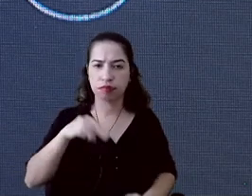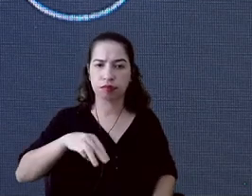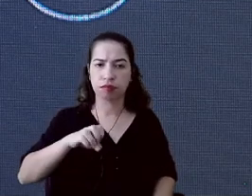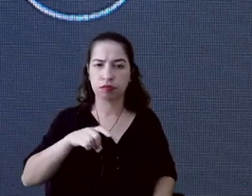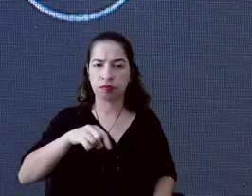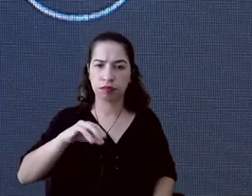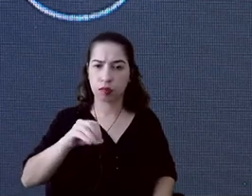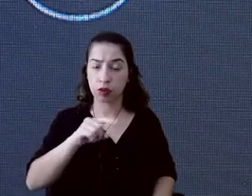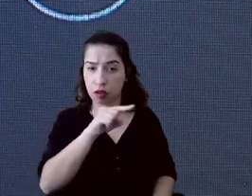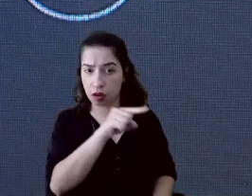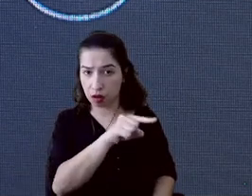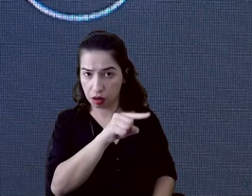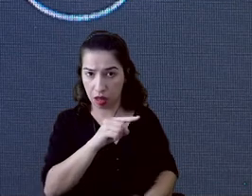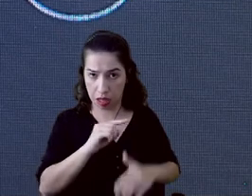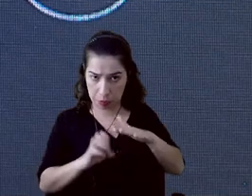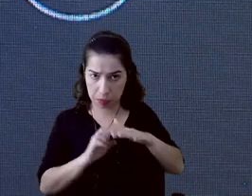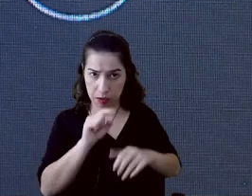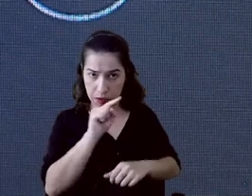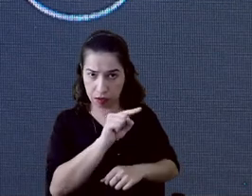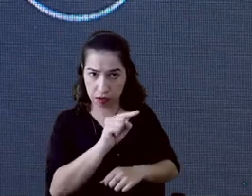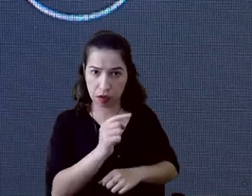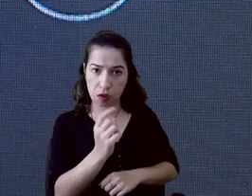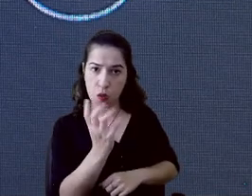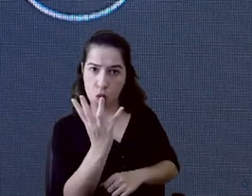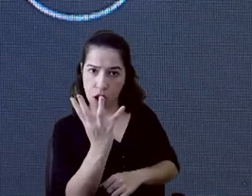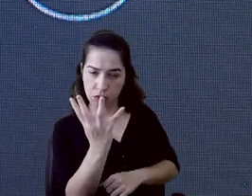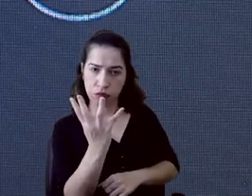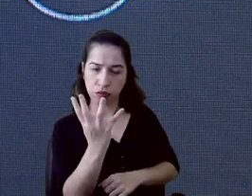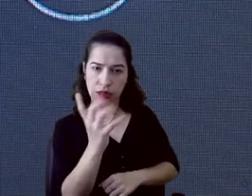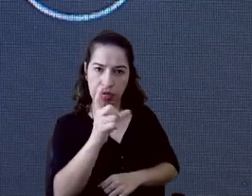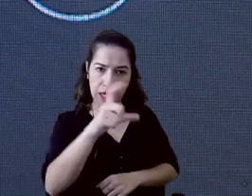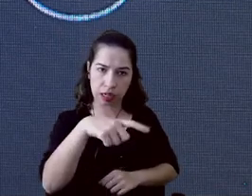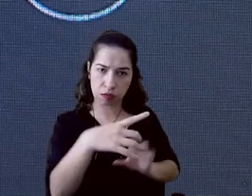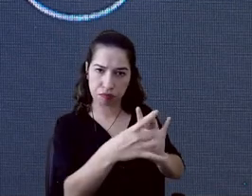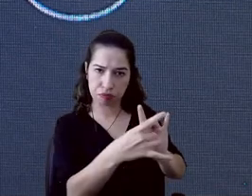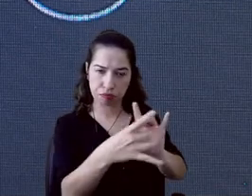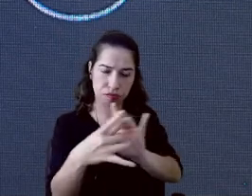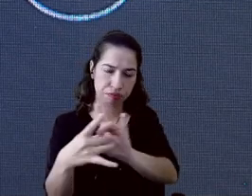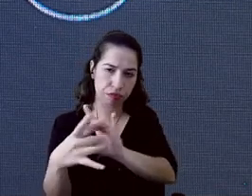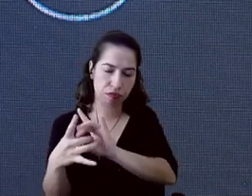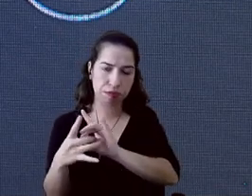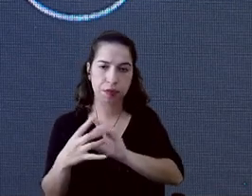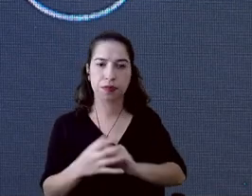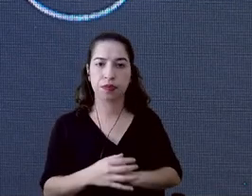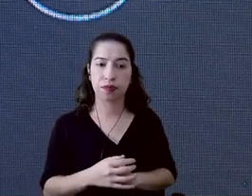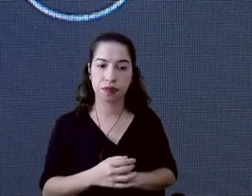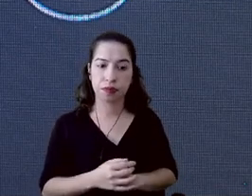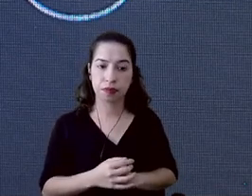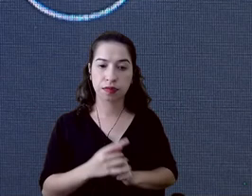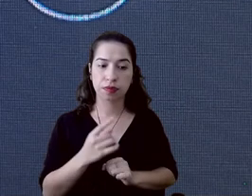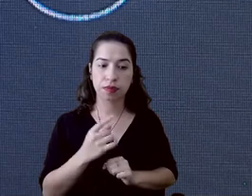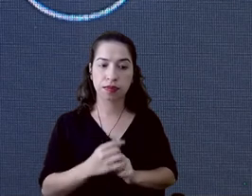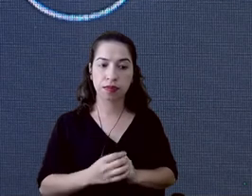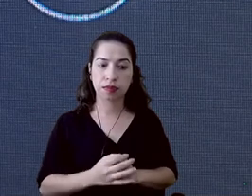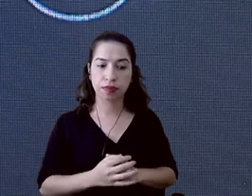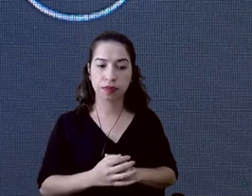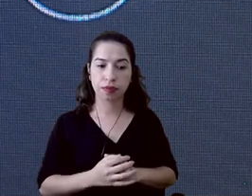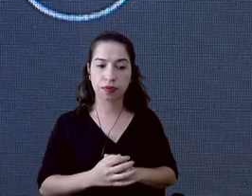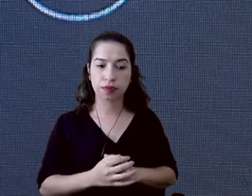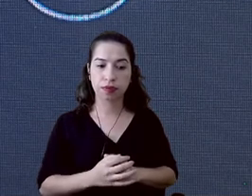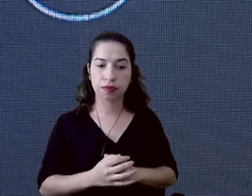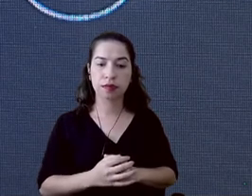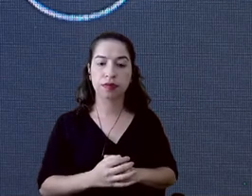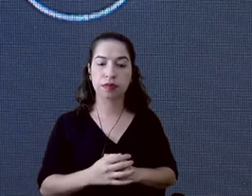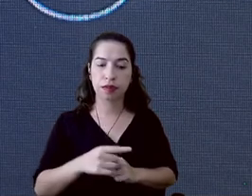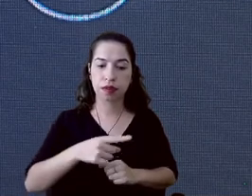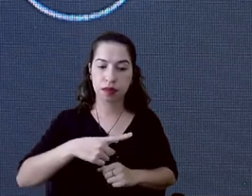conectados a quatro adquirentes de cartão então quando se algum mercentro Global desse se conecta ao ebanks a gente tem